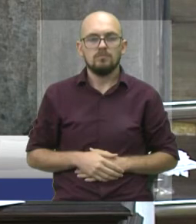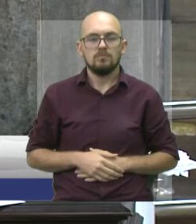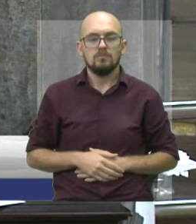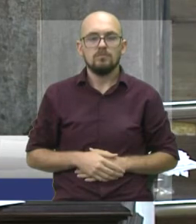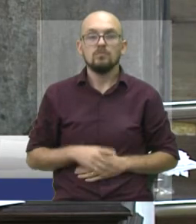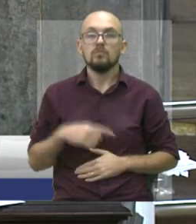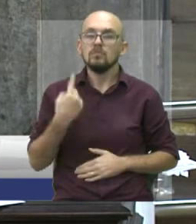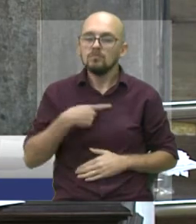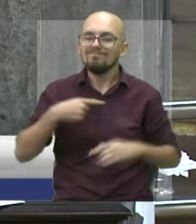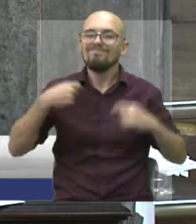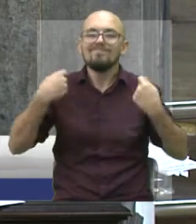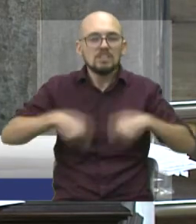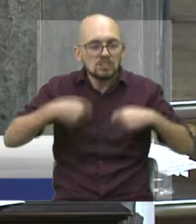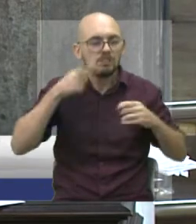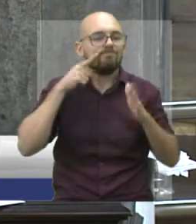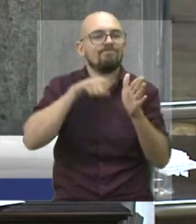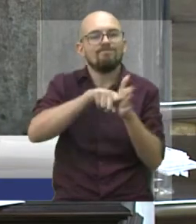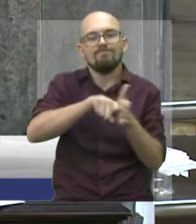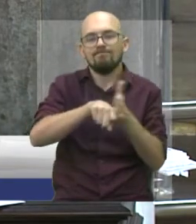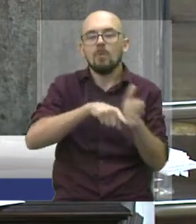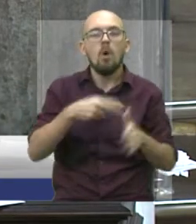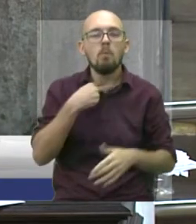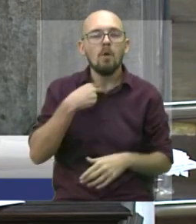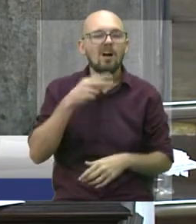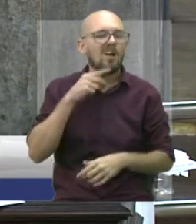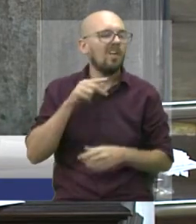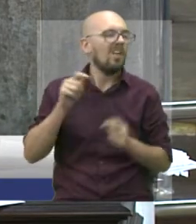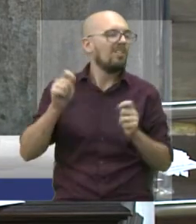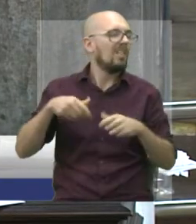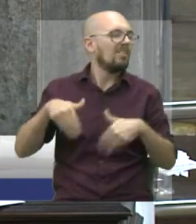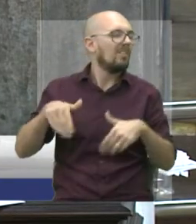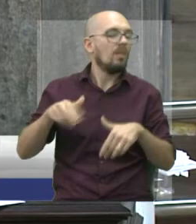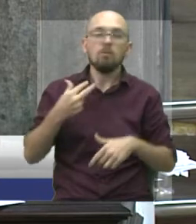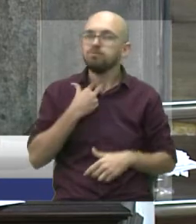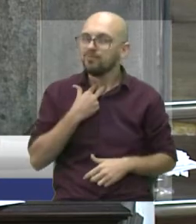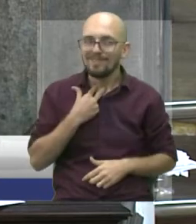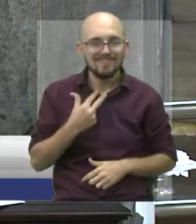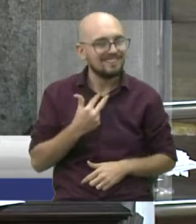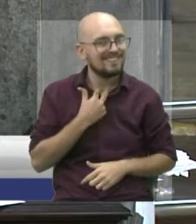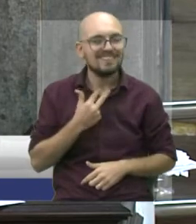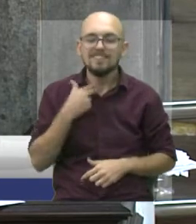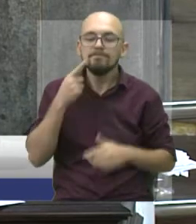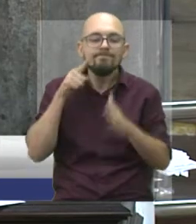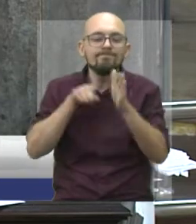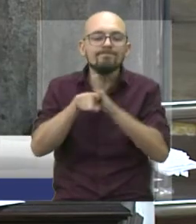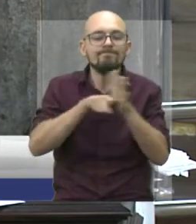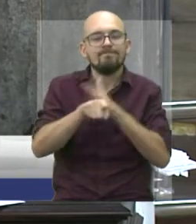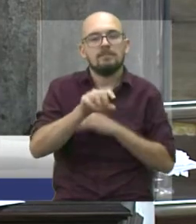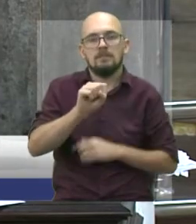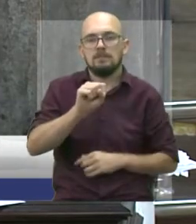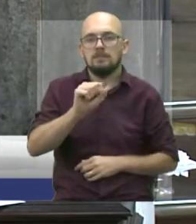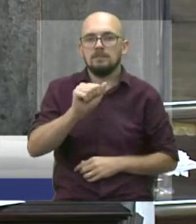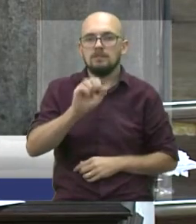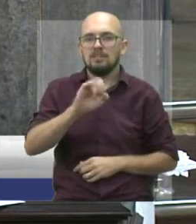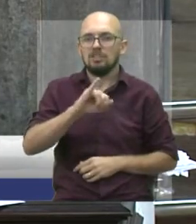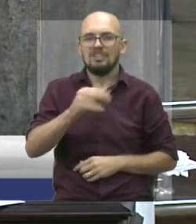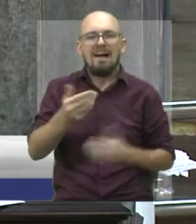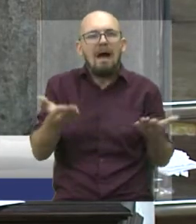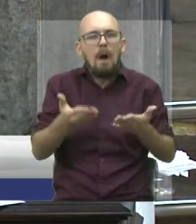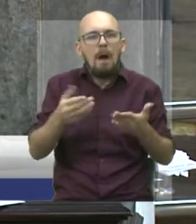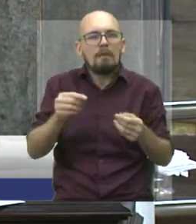Precisamos investigar, não podemos fechar os olhos para isso. Agora, ficar fazendo